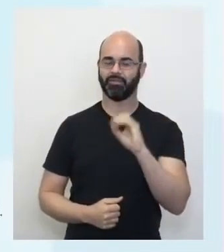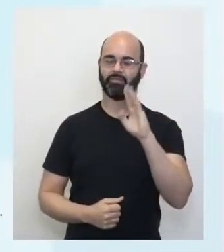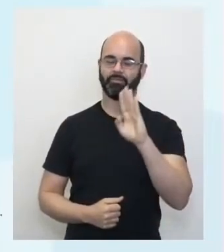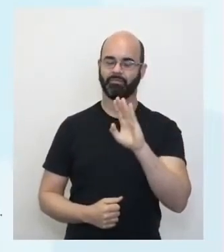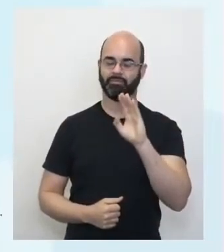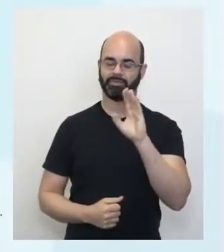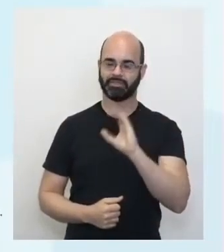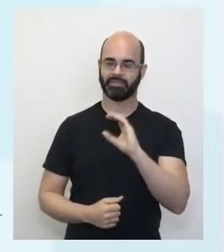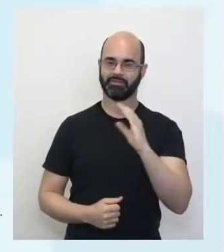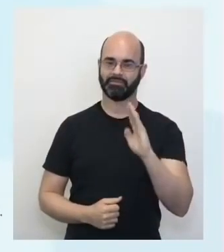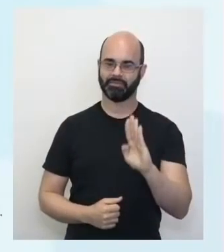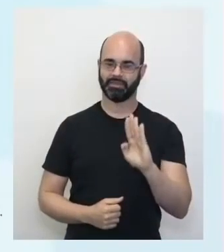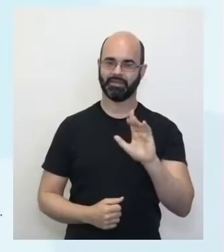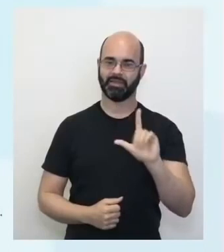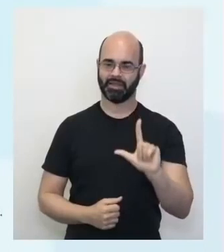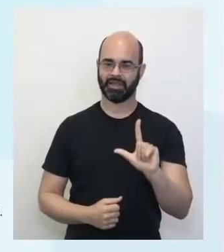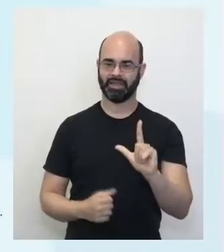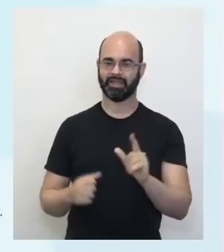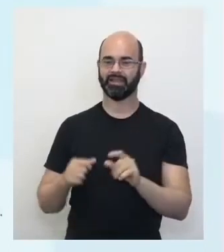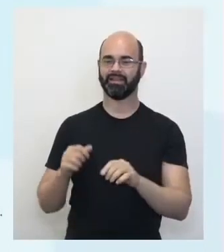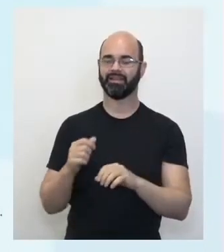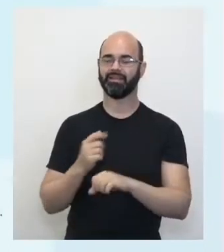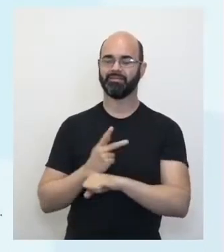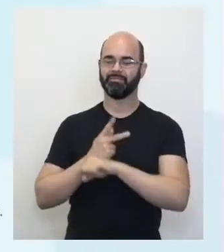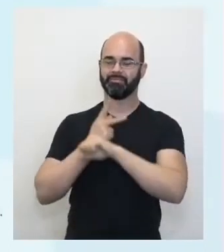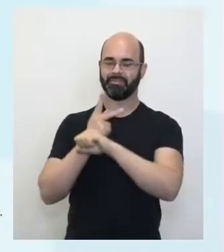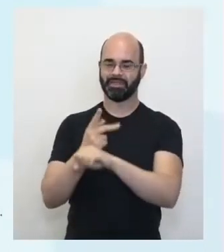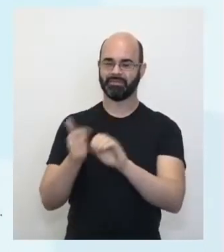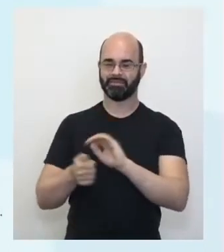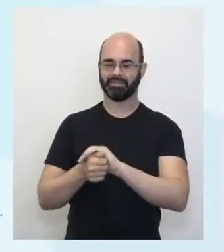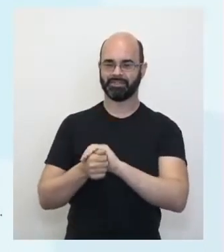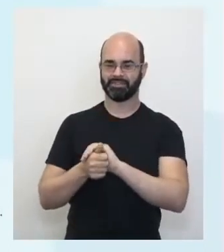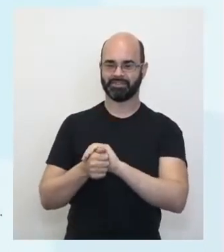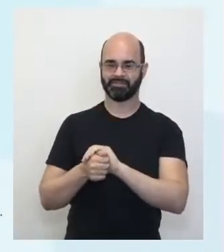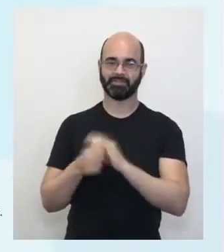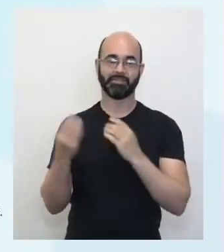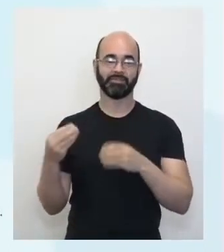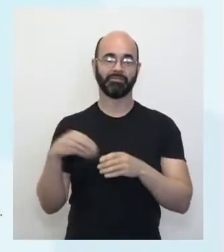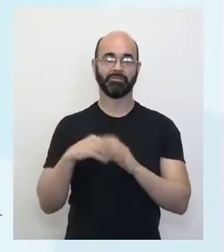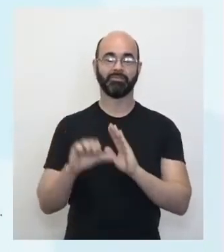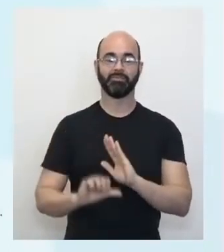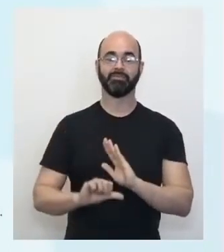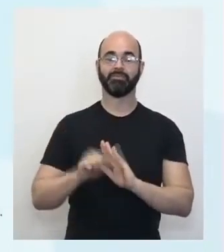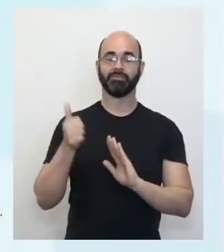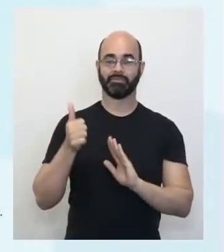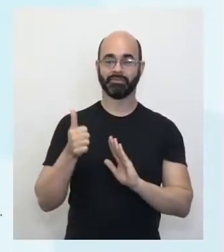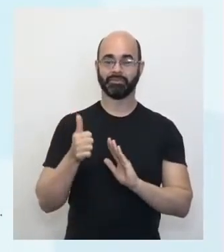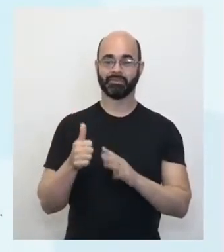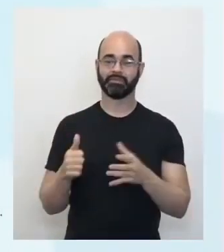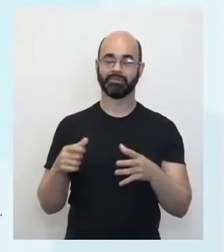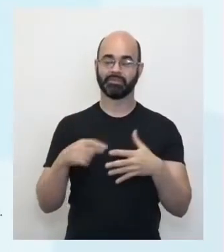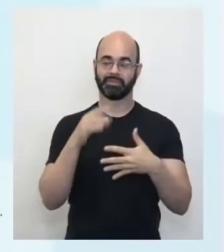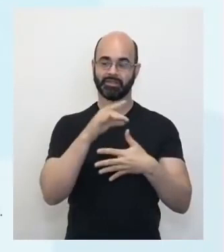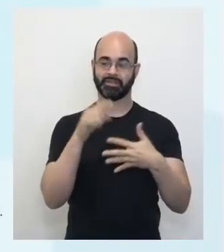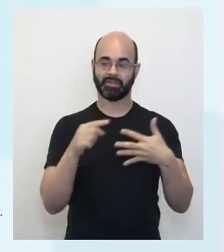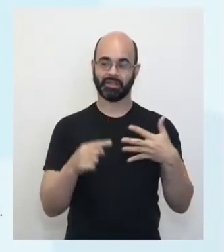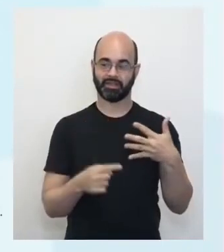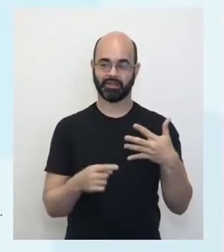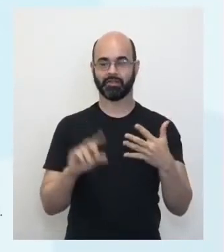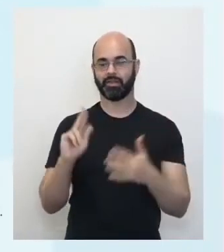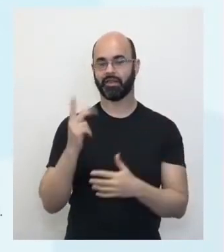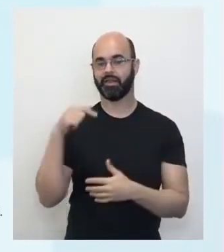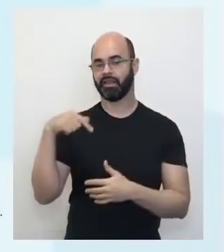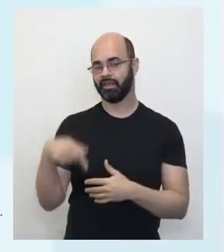que organiza o Prêmio Jabuti, anunciou que incluirá, pela primeira vez, uma categoria para histórias em quadrinhos,